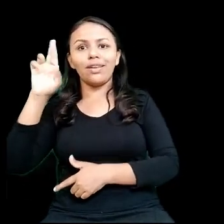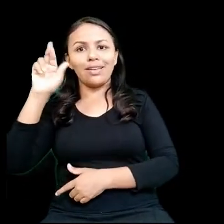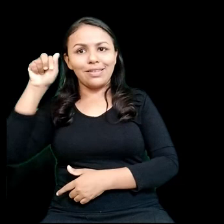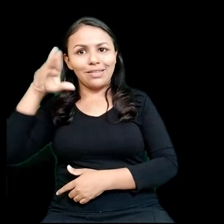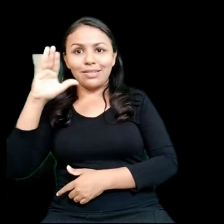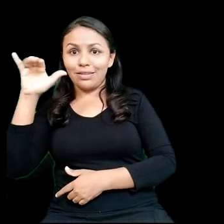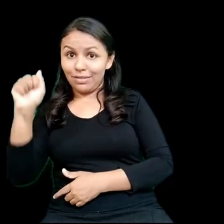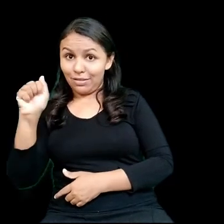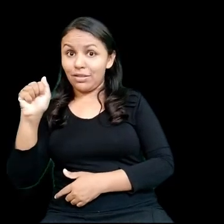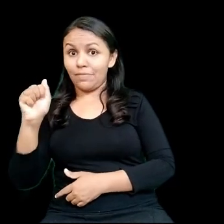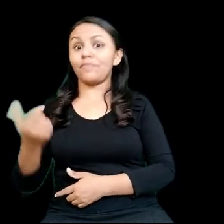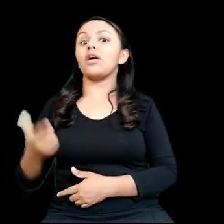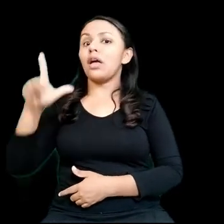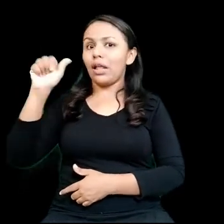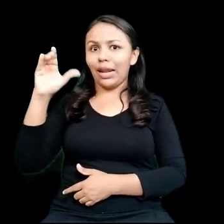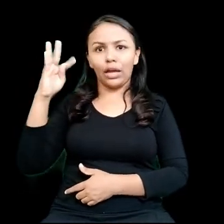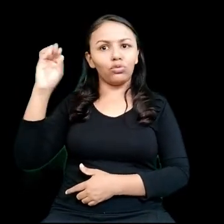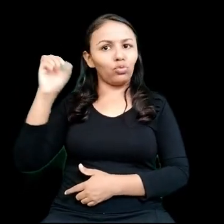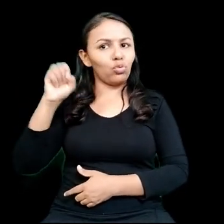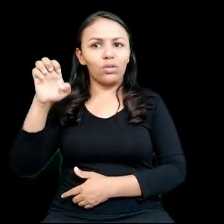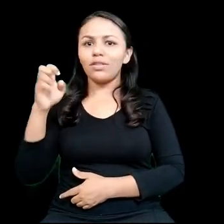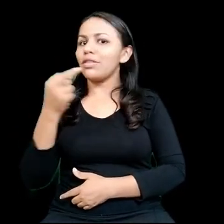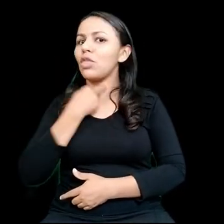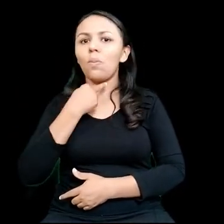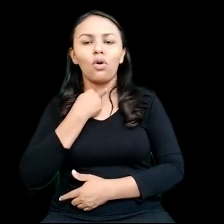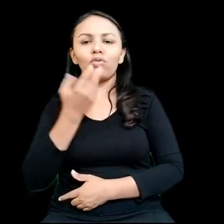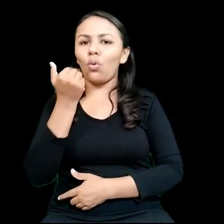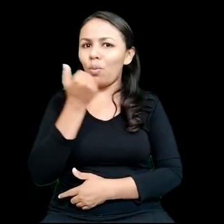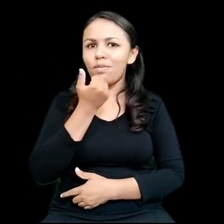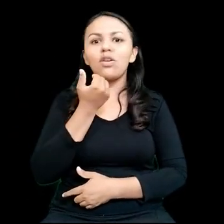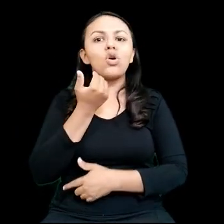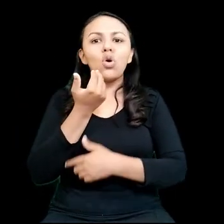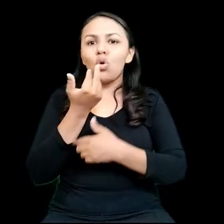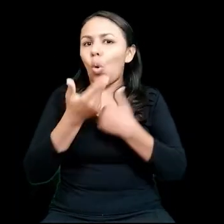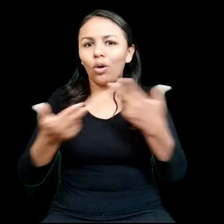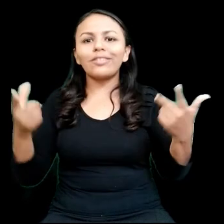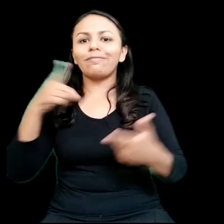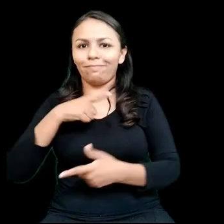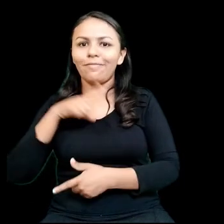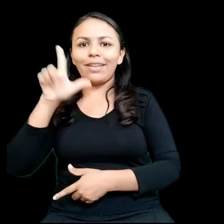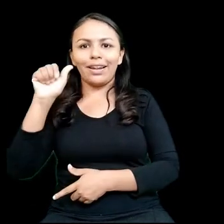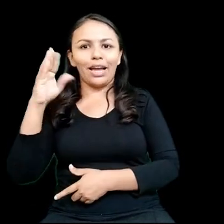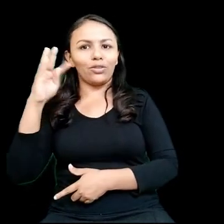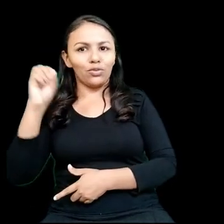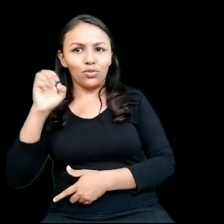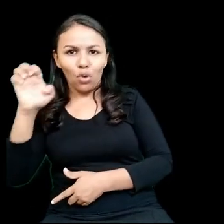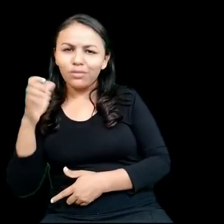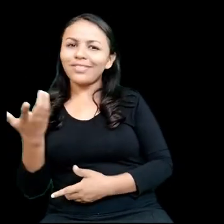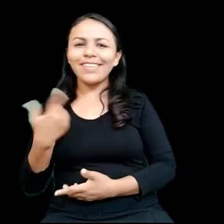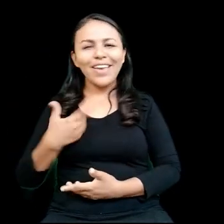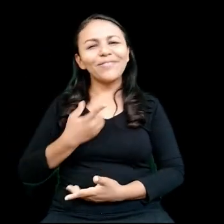não consumir produtos que tenham lactose. No mais, eu espero que você tenha aprendido. Você pode